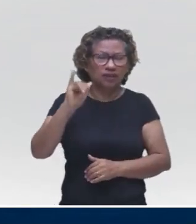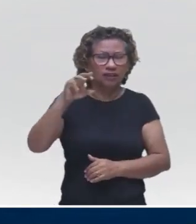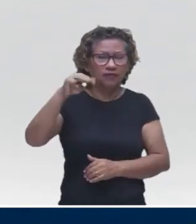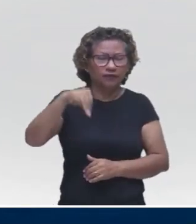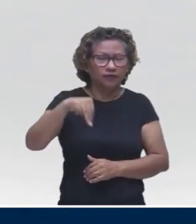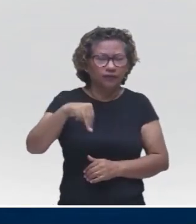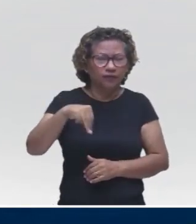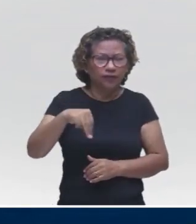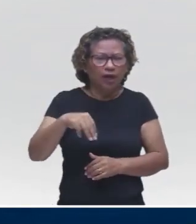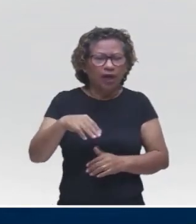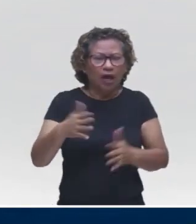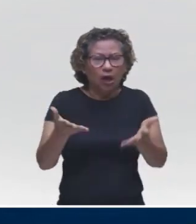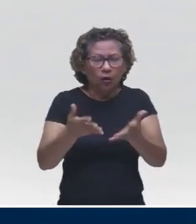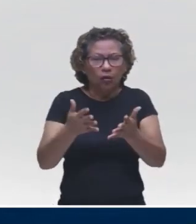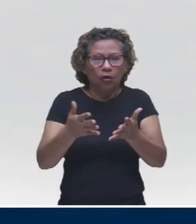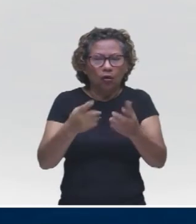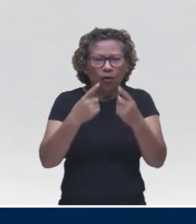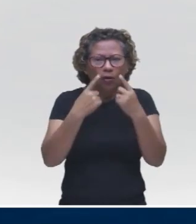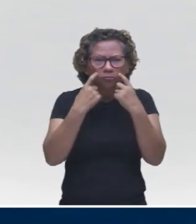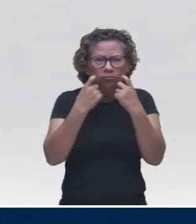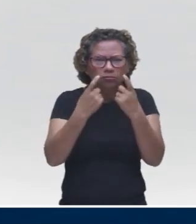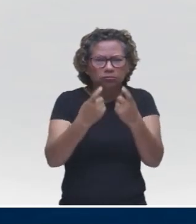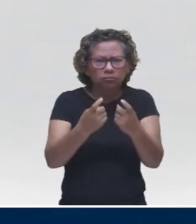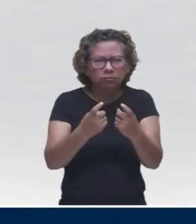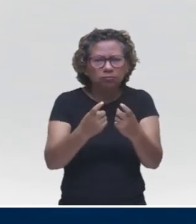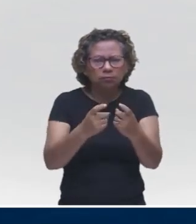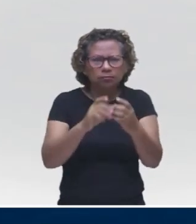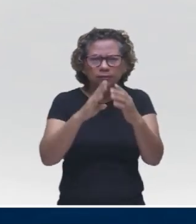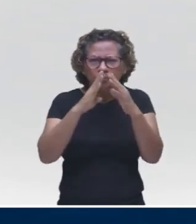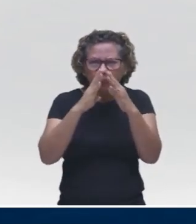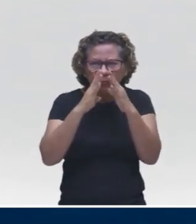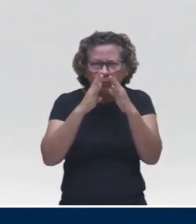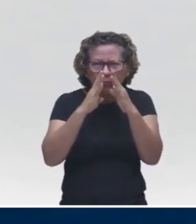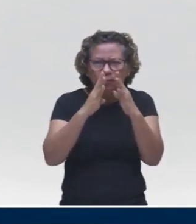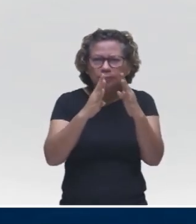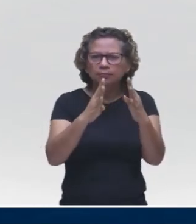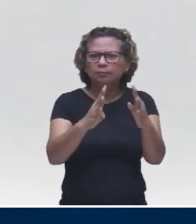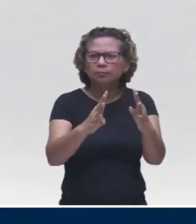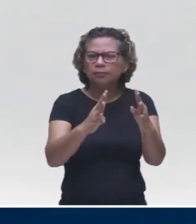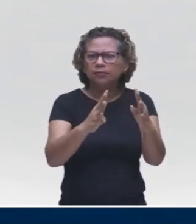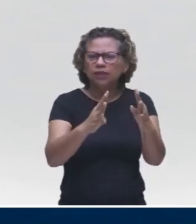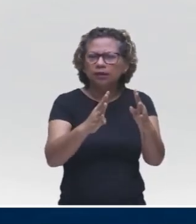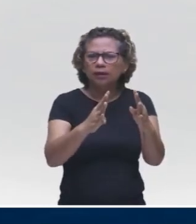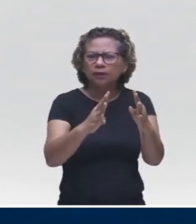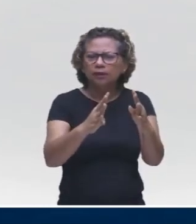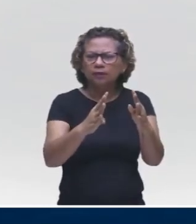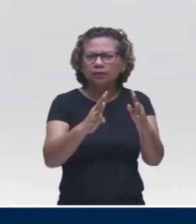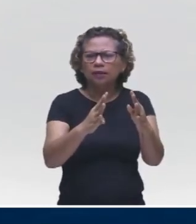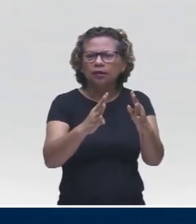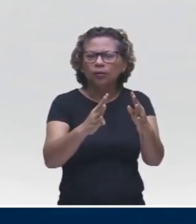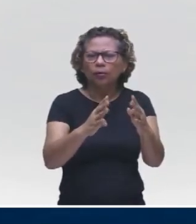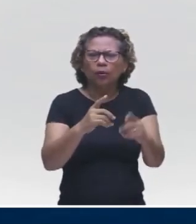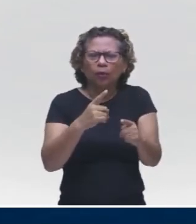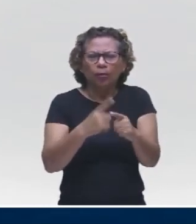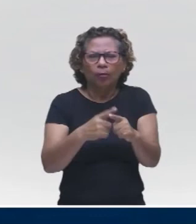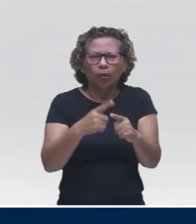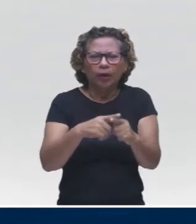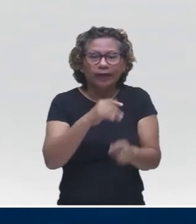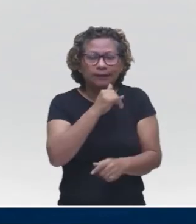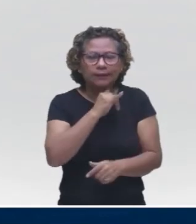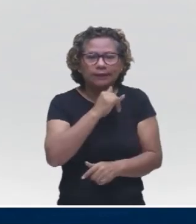muita atenção, vou ser bastante criterioso, bastante minucioso aqui, detalhista nesse exemplo